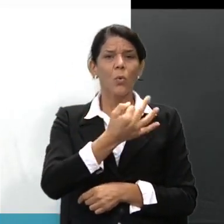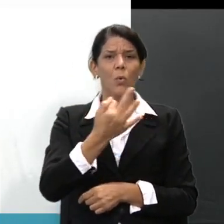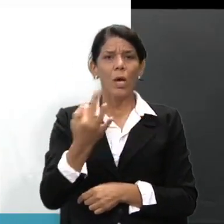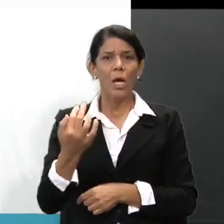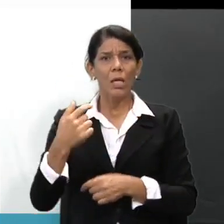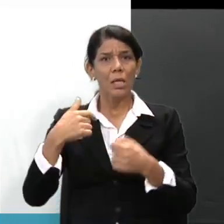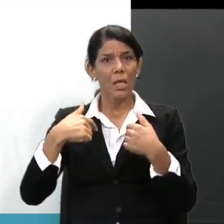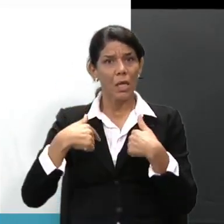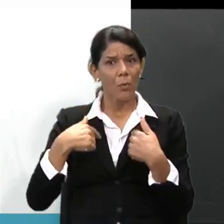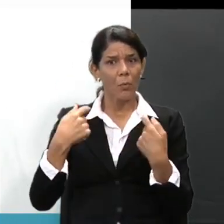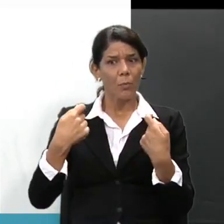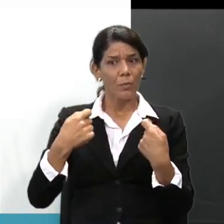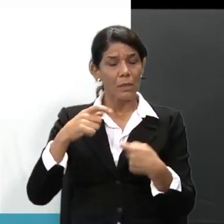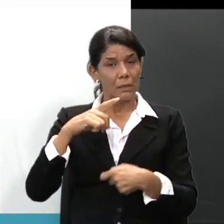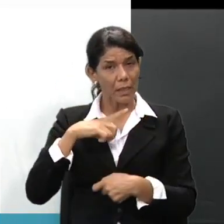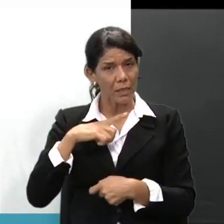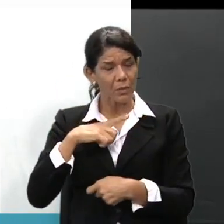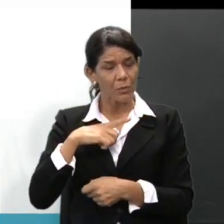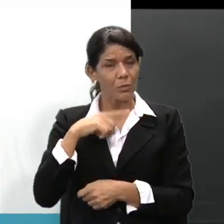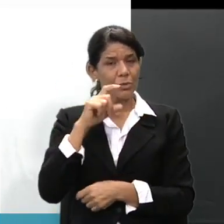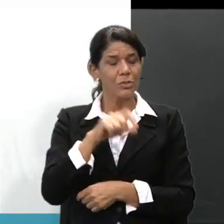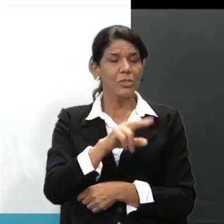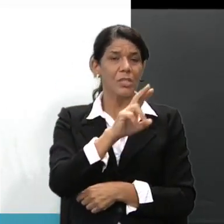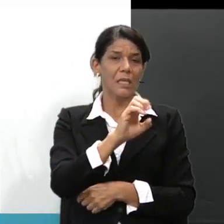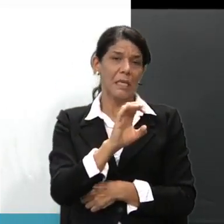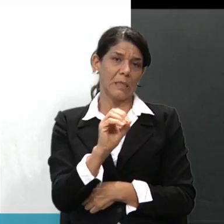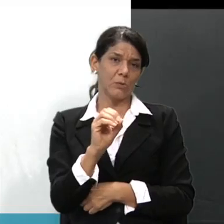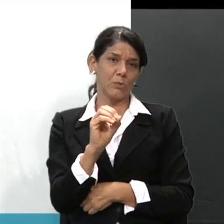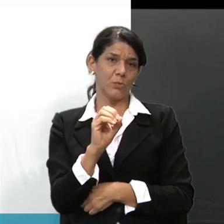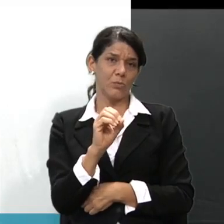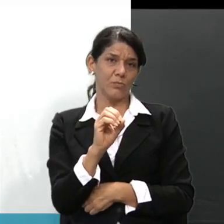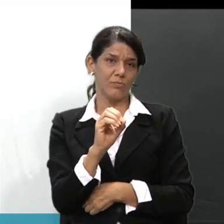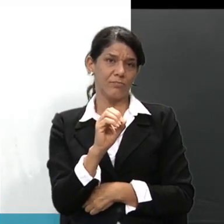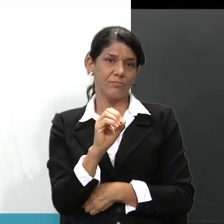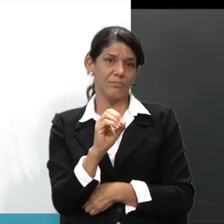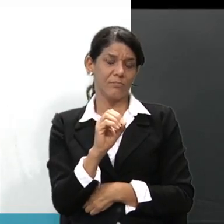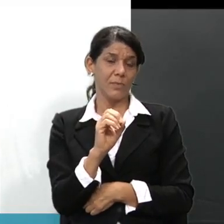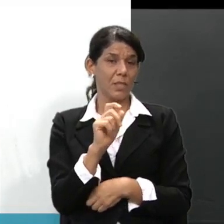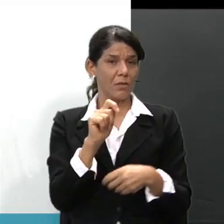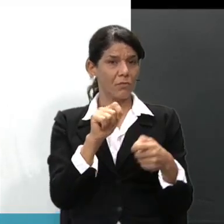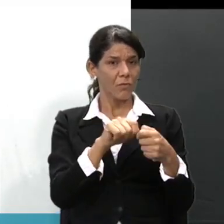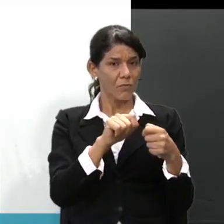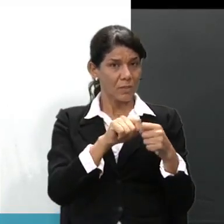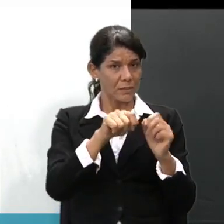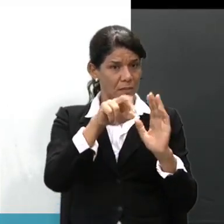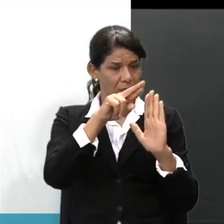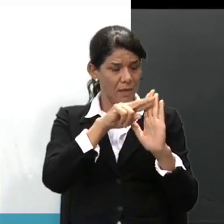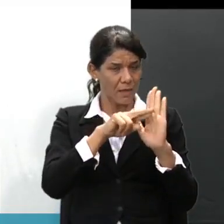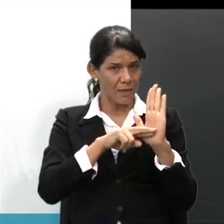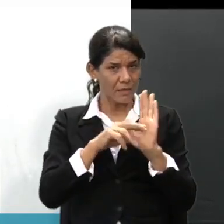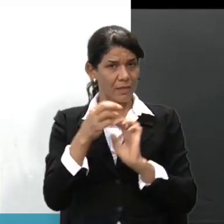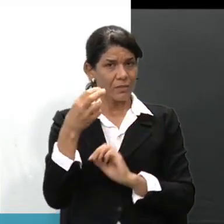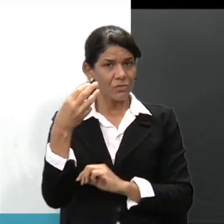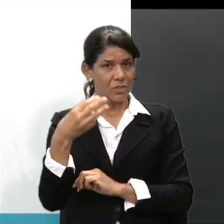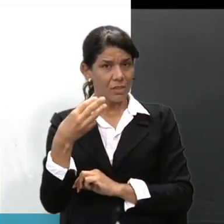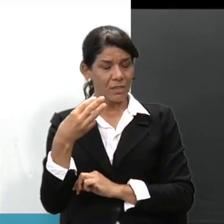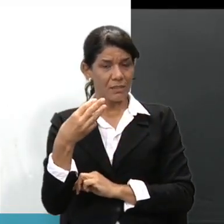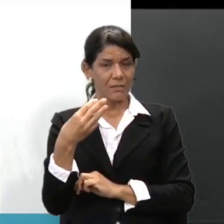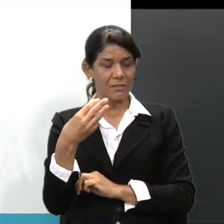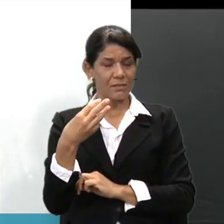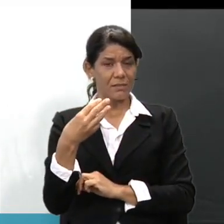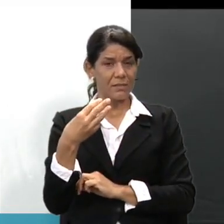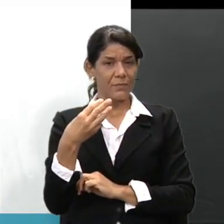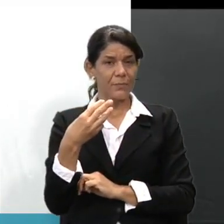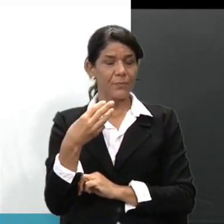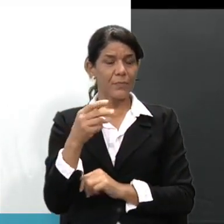eu vou ter numa solução de 500? Eu vou fazer a regra de 3, portanto, eu